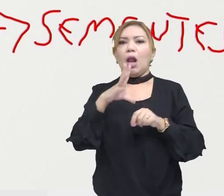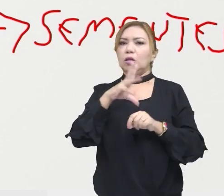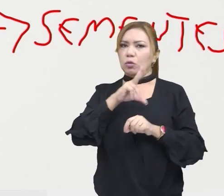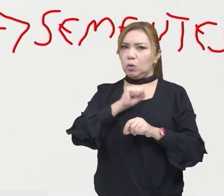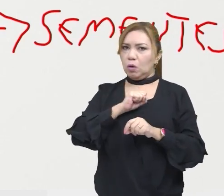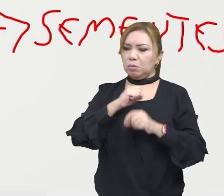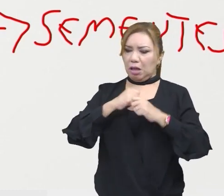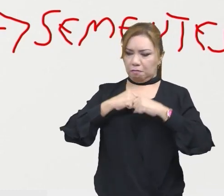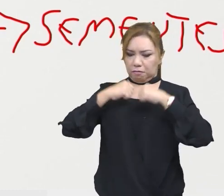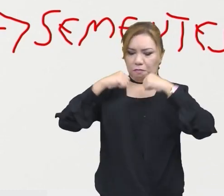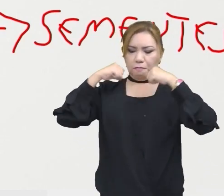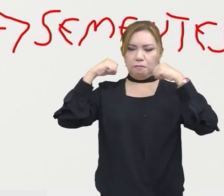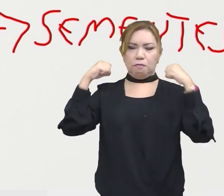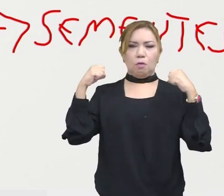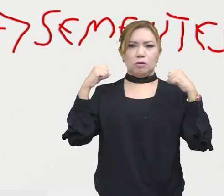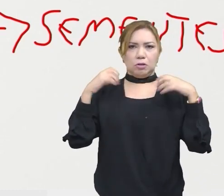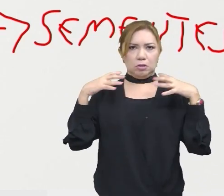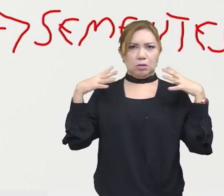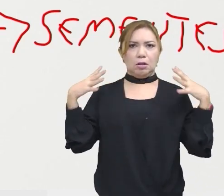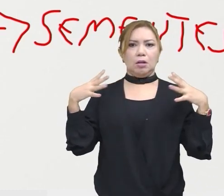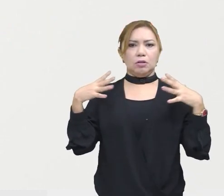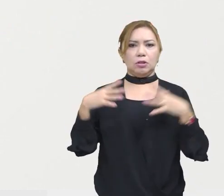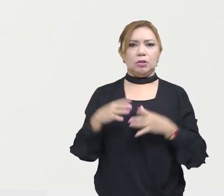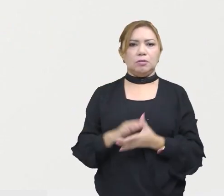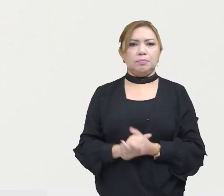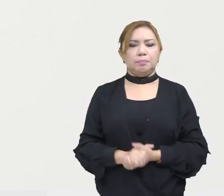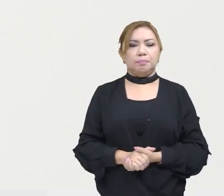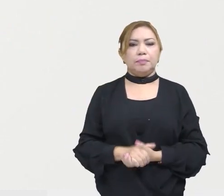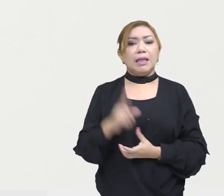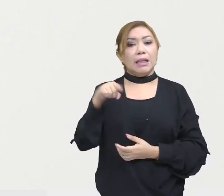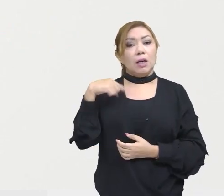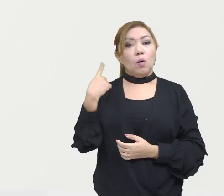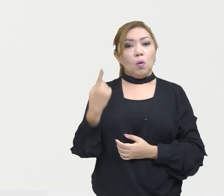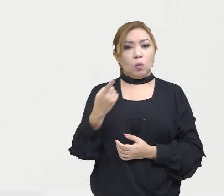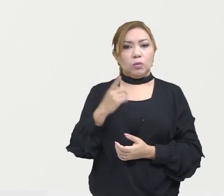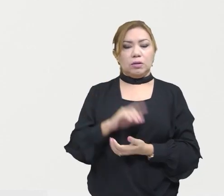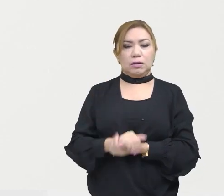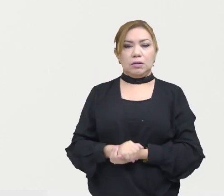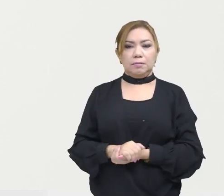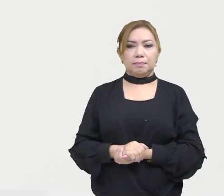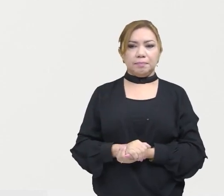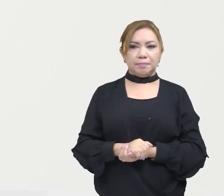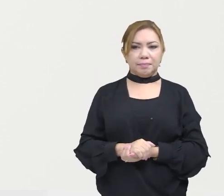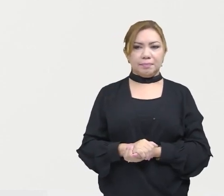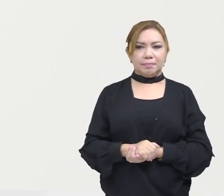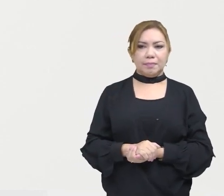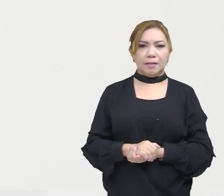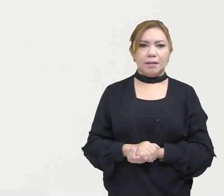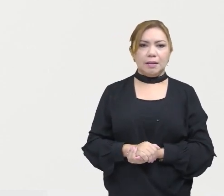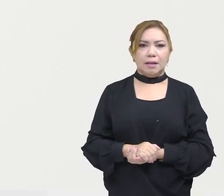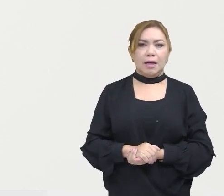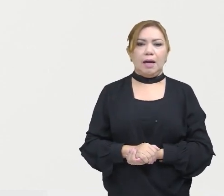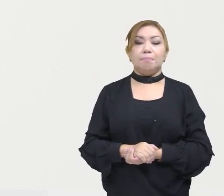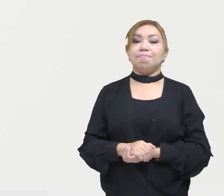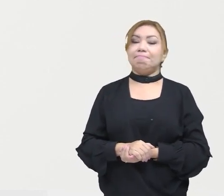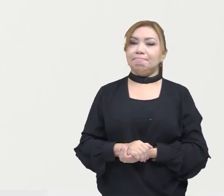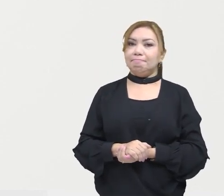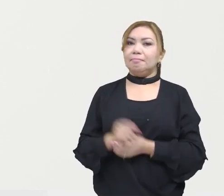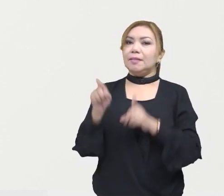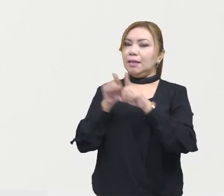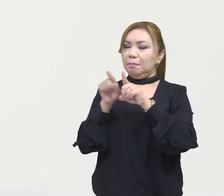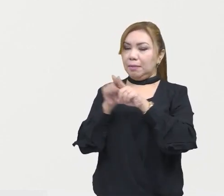nós podemos ver, outra vitamina, né? Outro alimento que produz vitaminas são as frutas. E